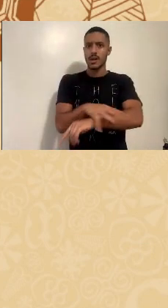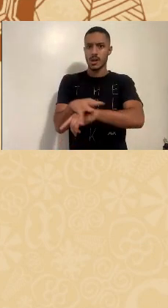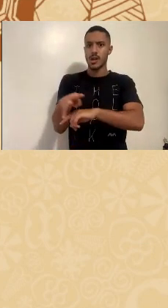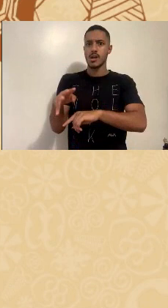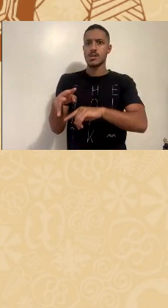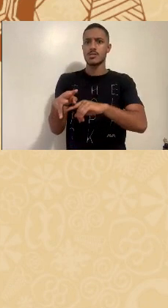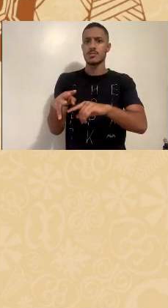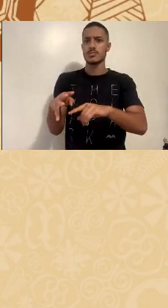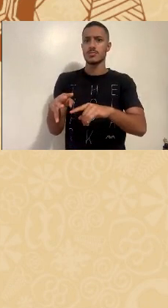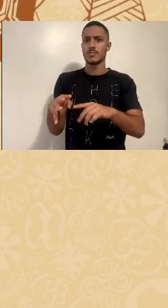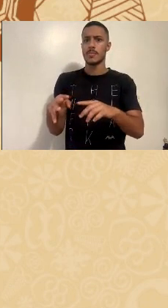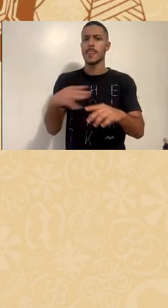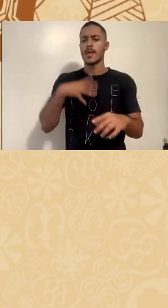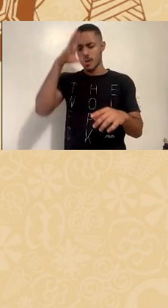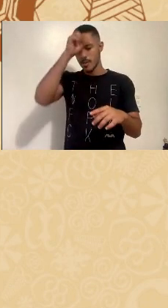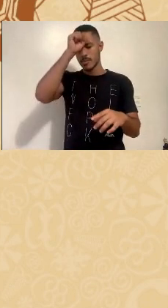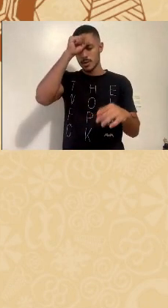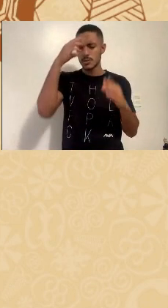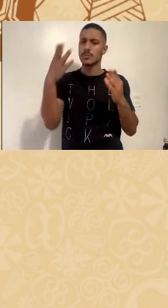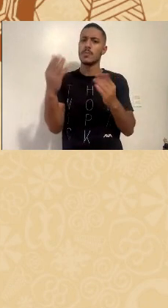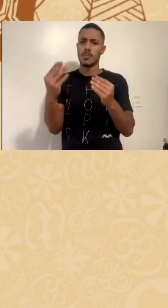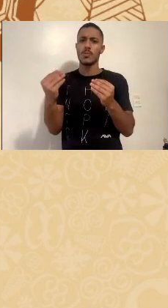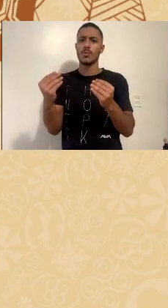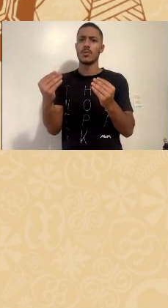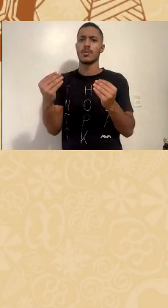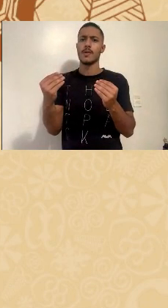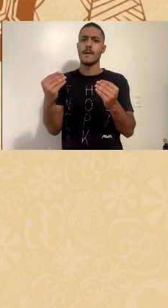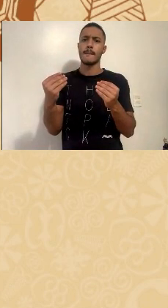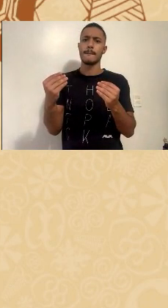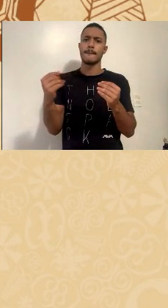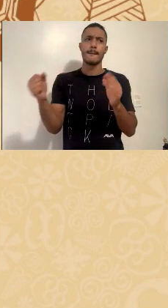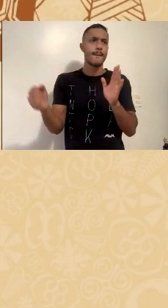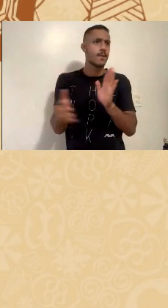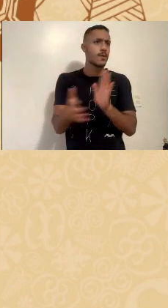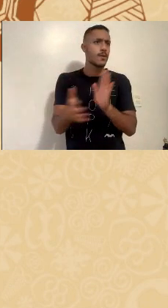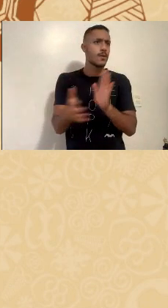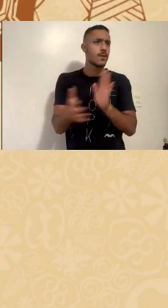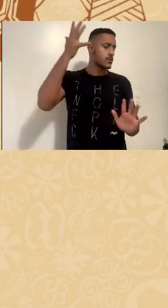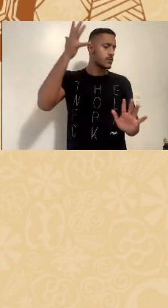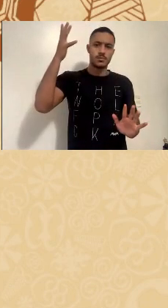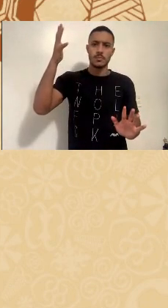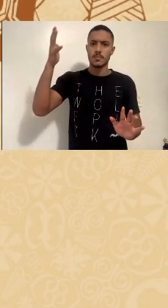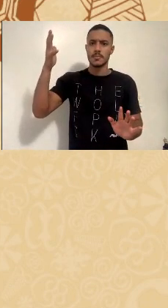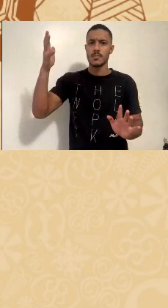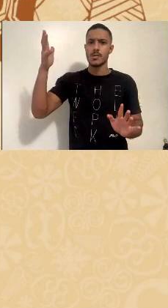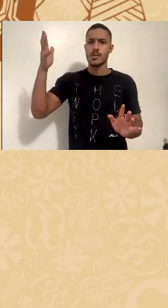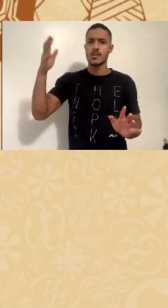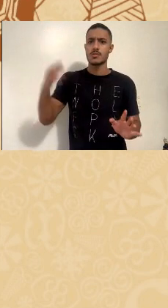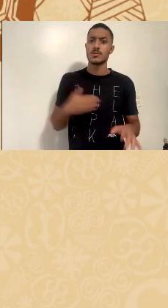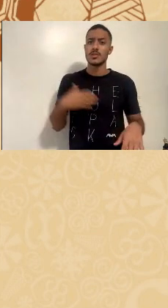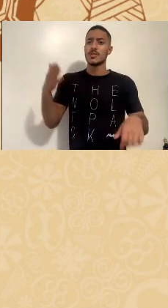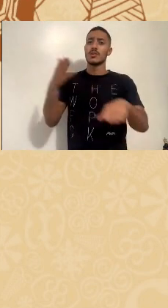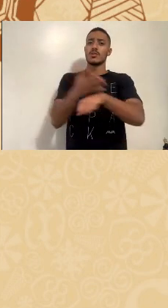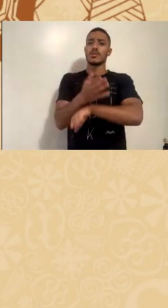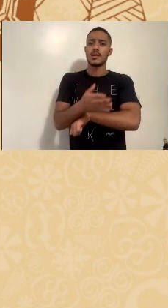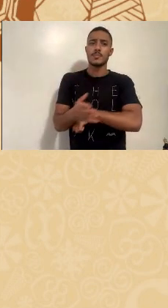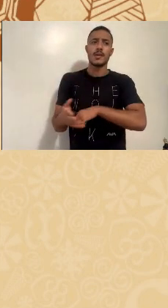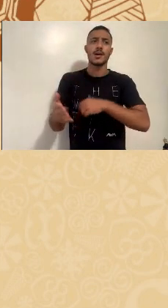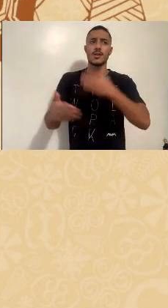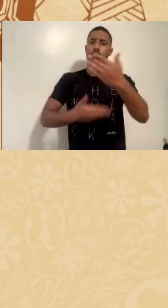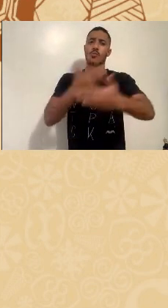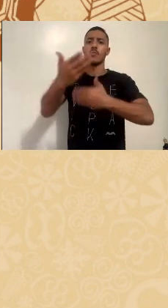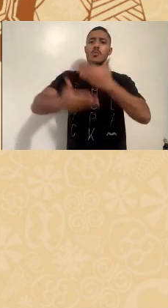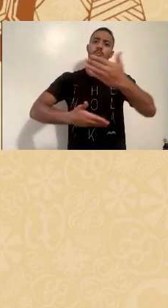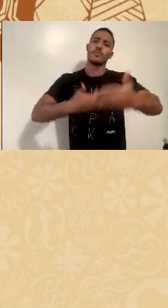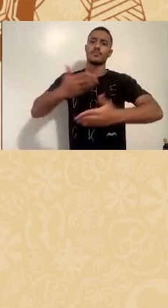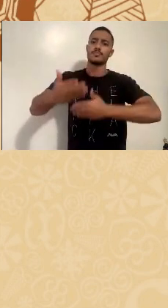que eu aprendi muitas coisas nesse tempo. Quando eu estava escolhendo trazer, o que eu traria para compartilhar aqui, eu quis trazer um pouco desse